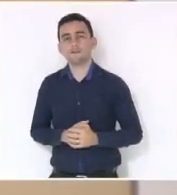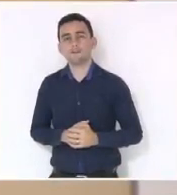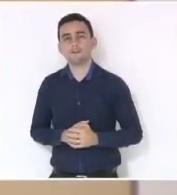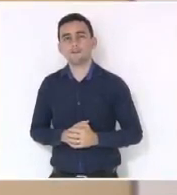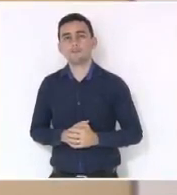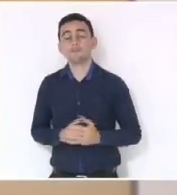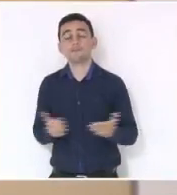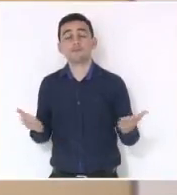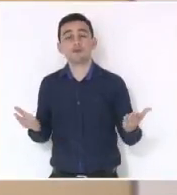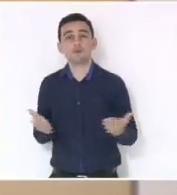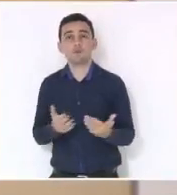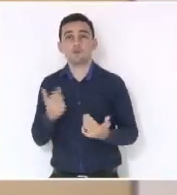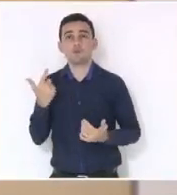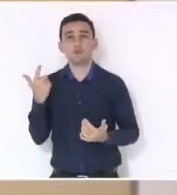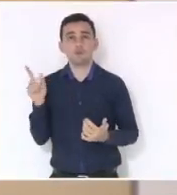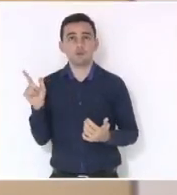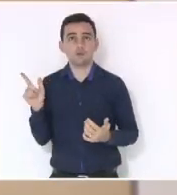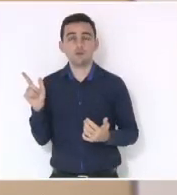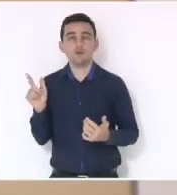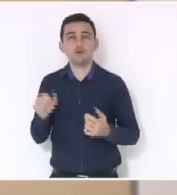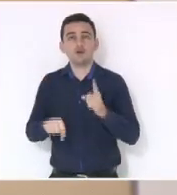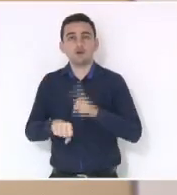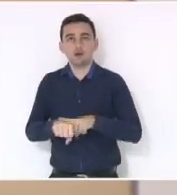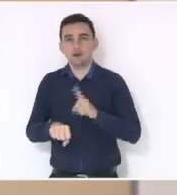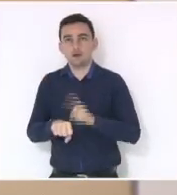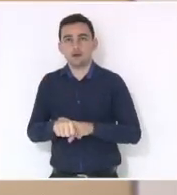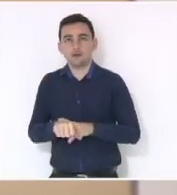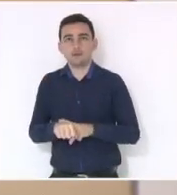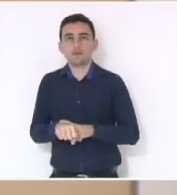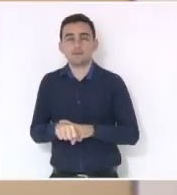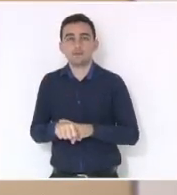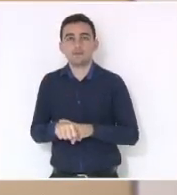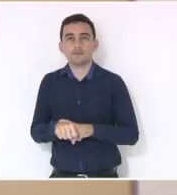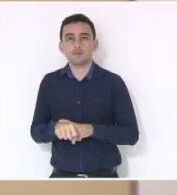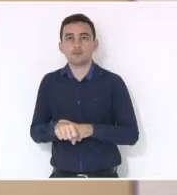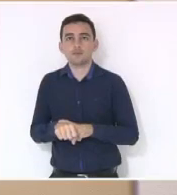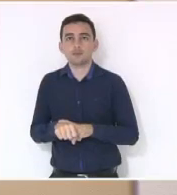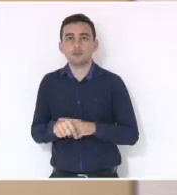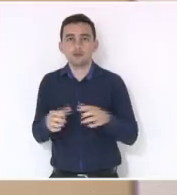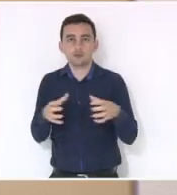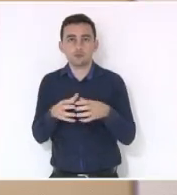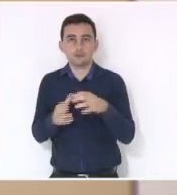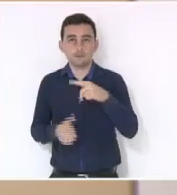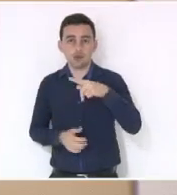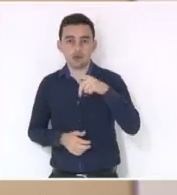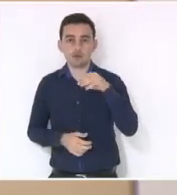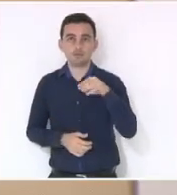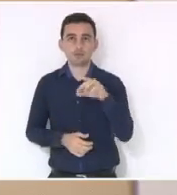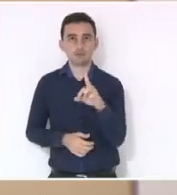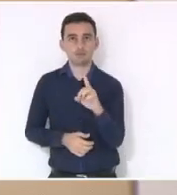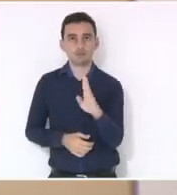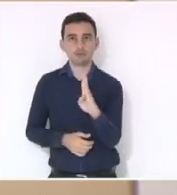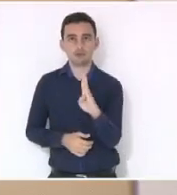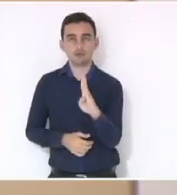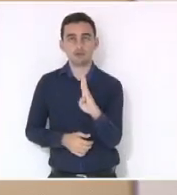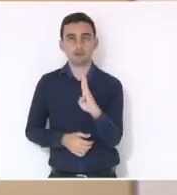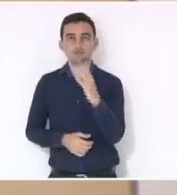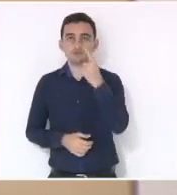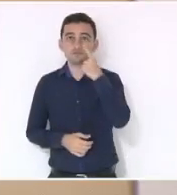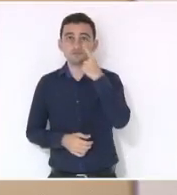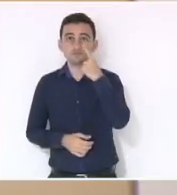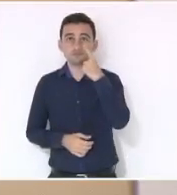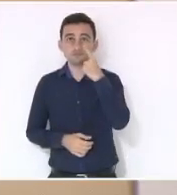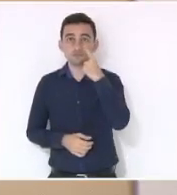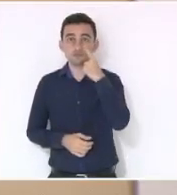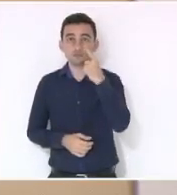Na sequência, o horário pertence ao PMDB. Consulto, deputado Luiz